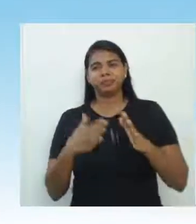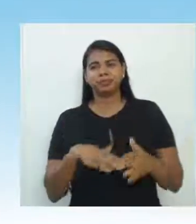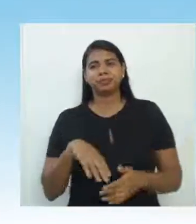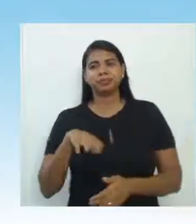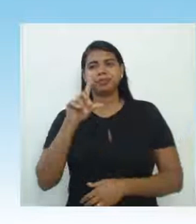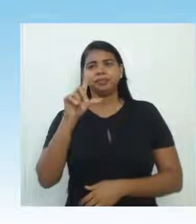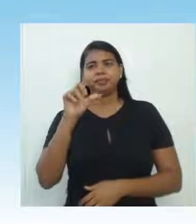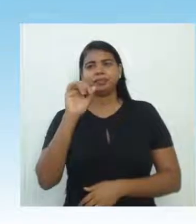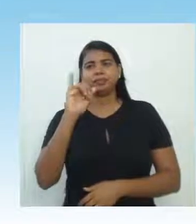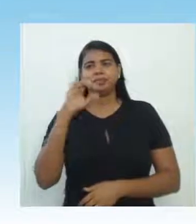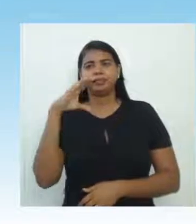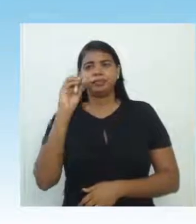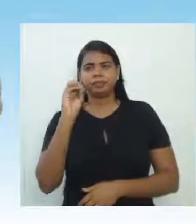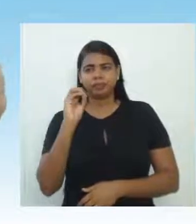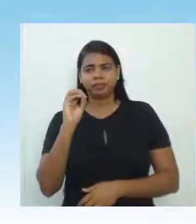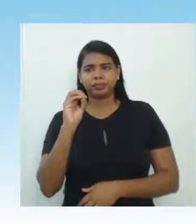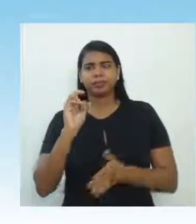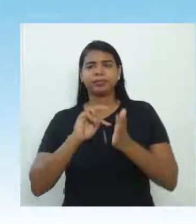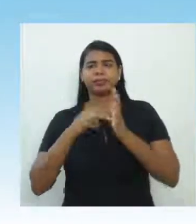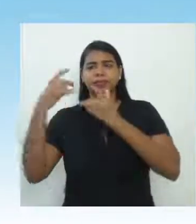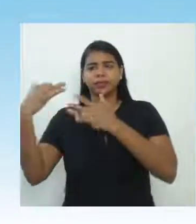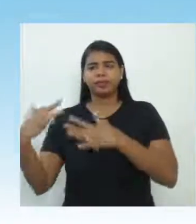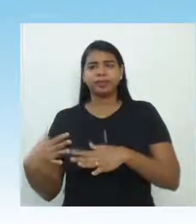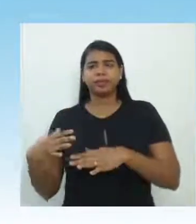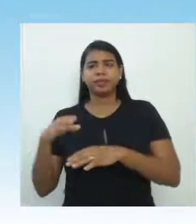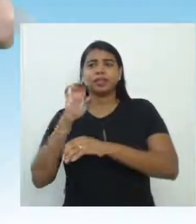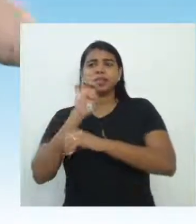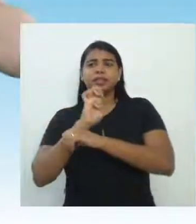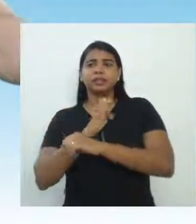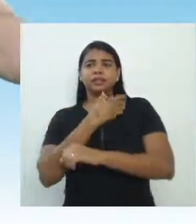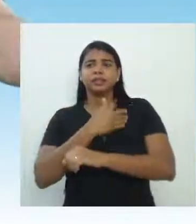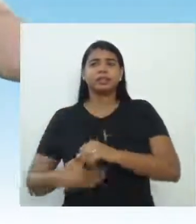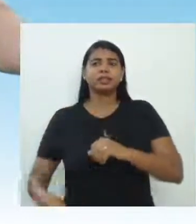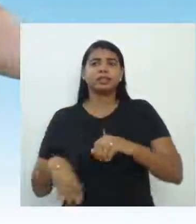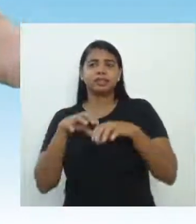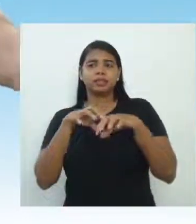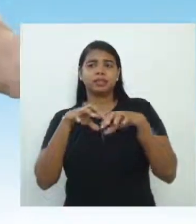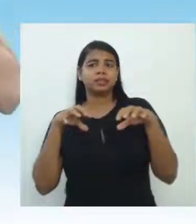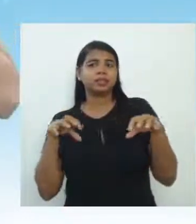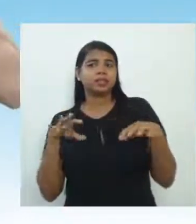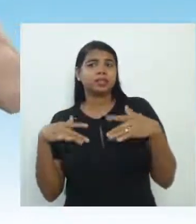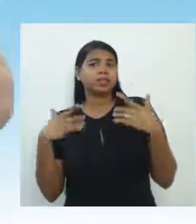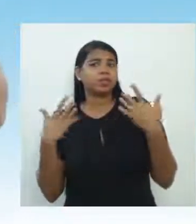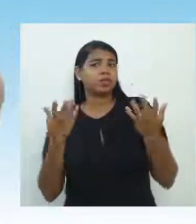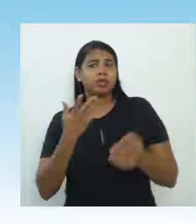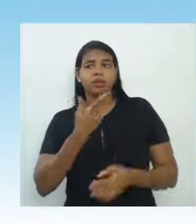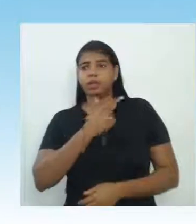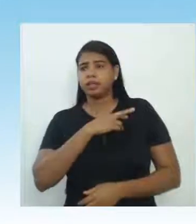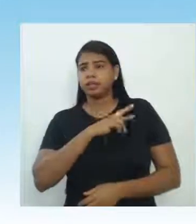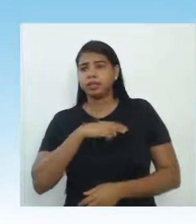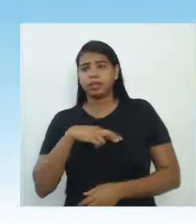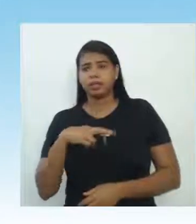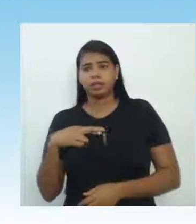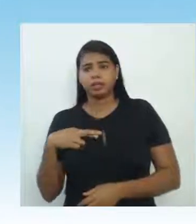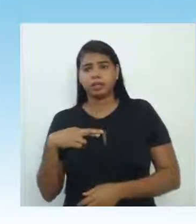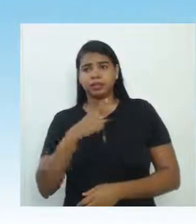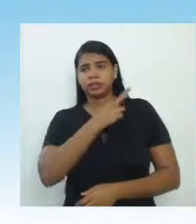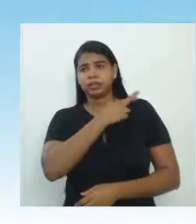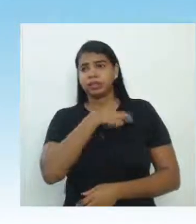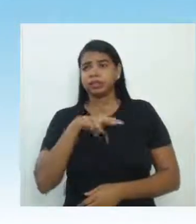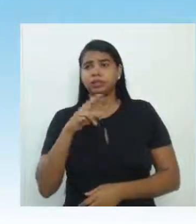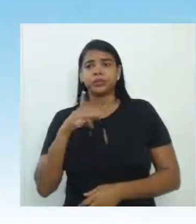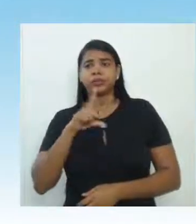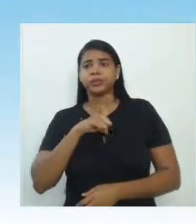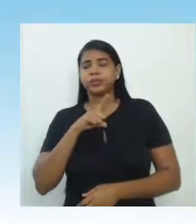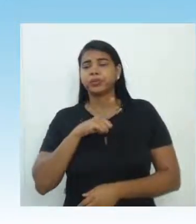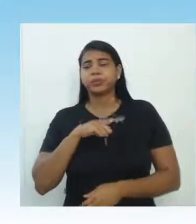laico significa dizer que o Estado, ele é, primeiro, desvinculado de qualquer religião, ou seja, ele não tem